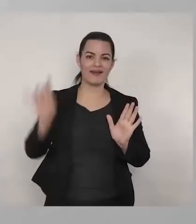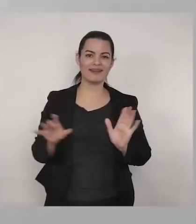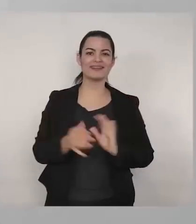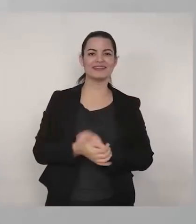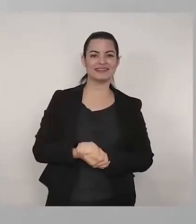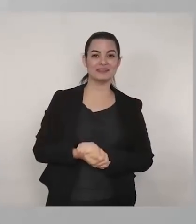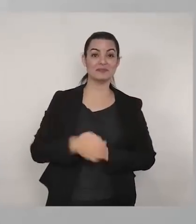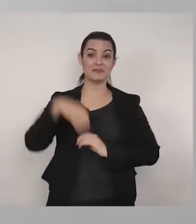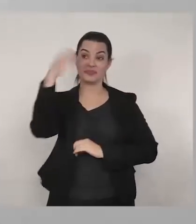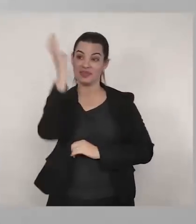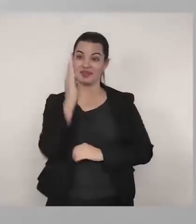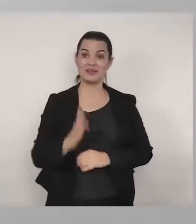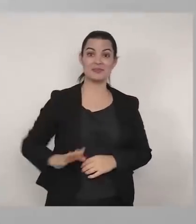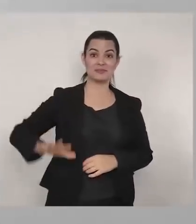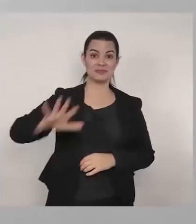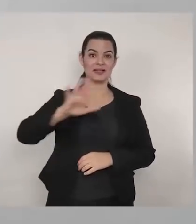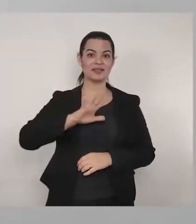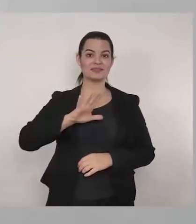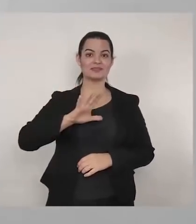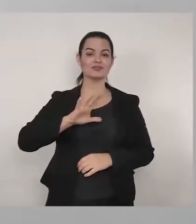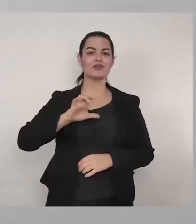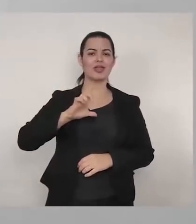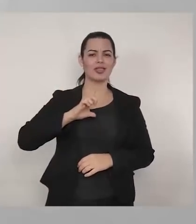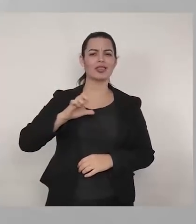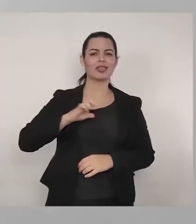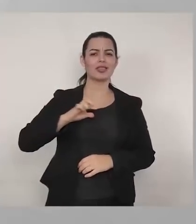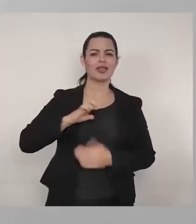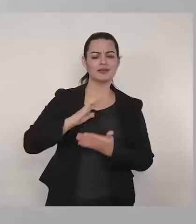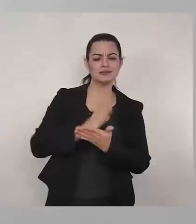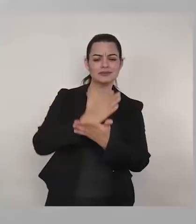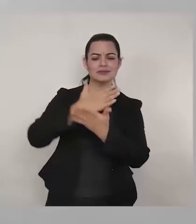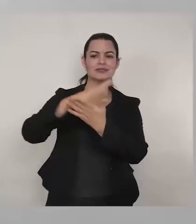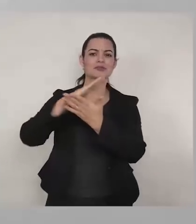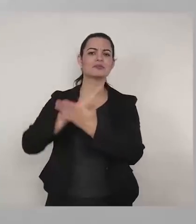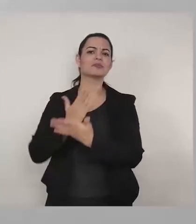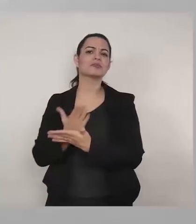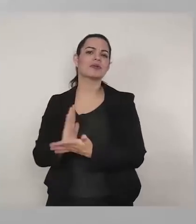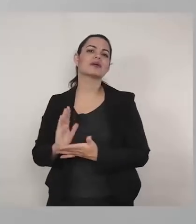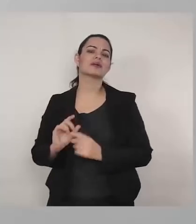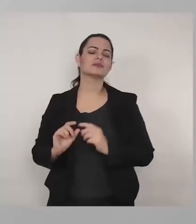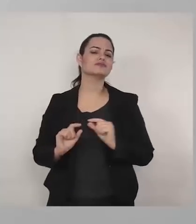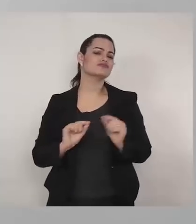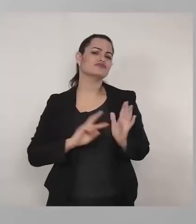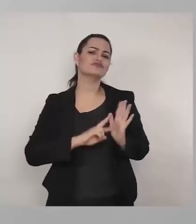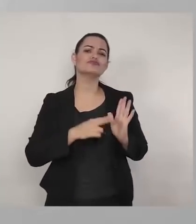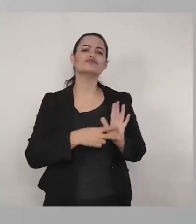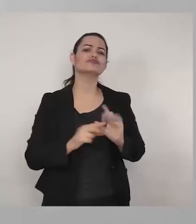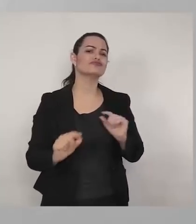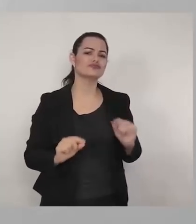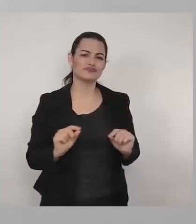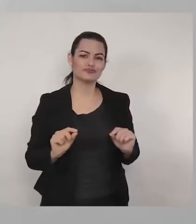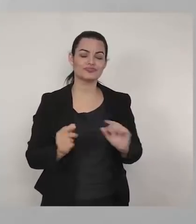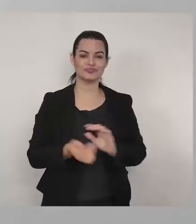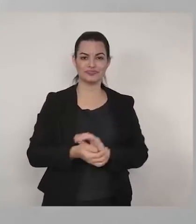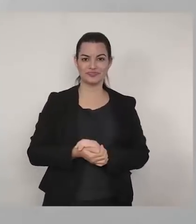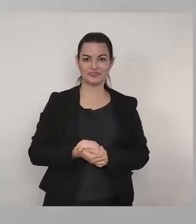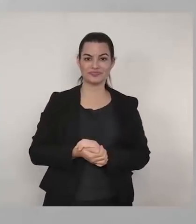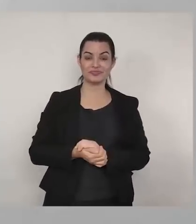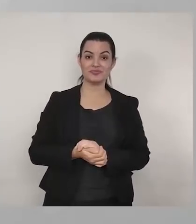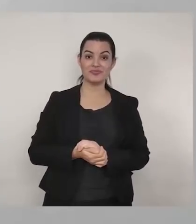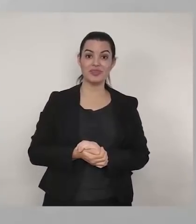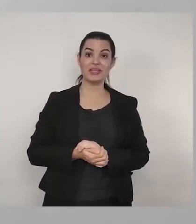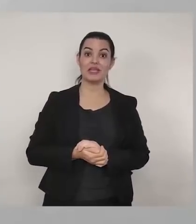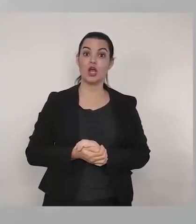O Brasil, ele é regionalizado. O que significa isso? Significa que